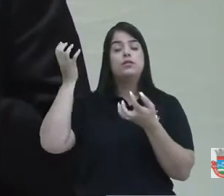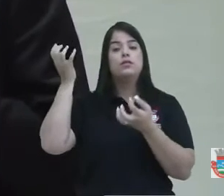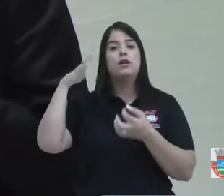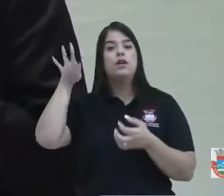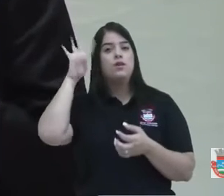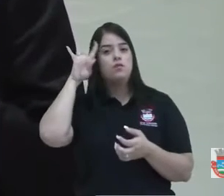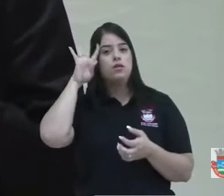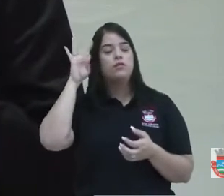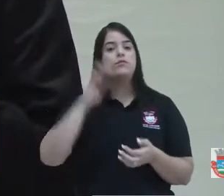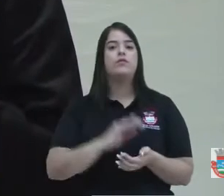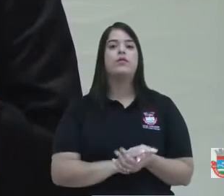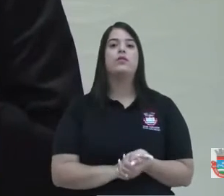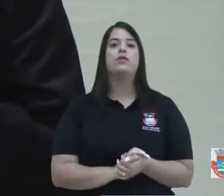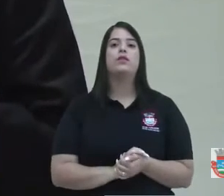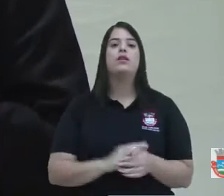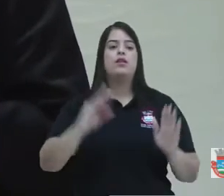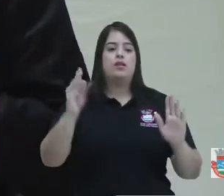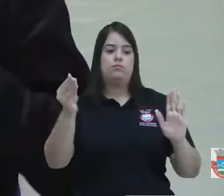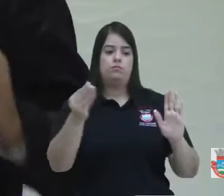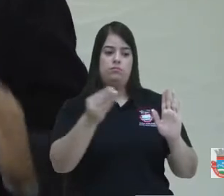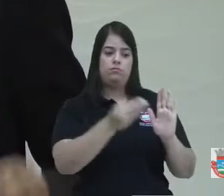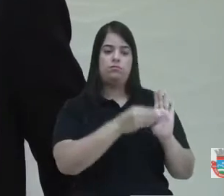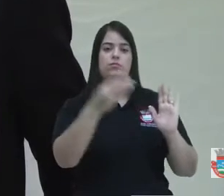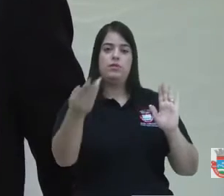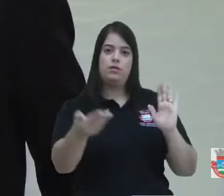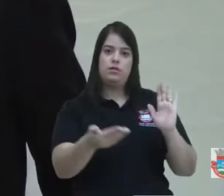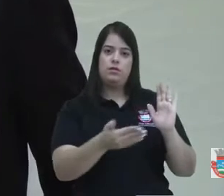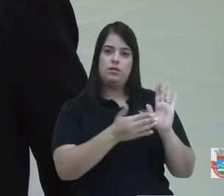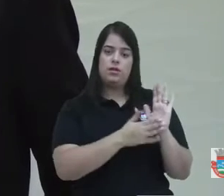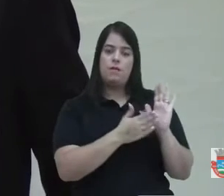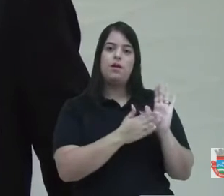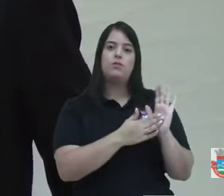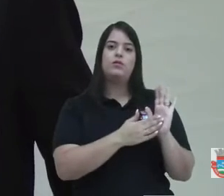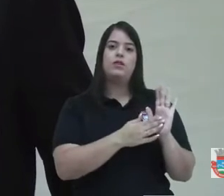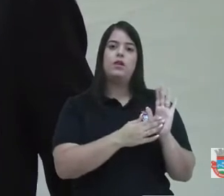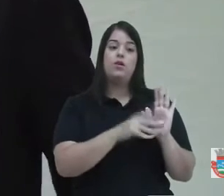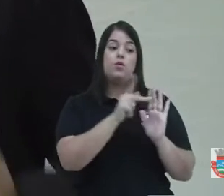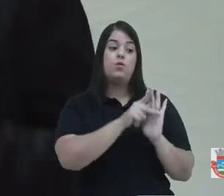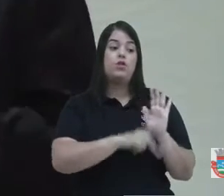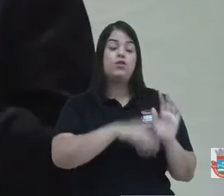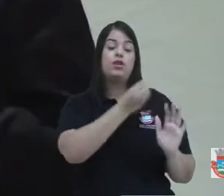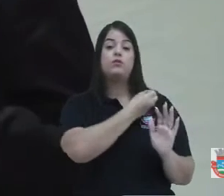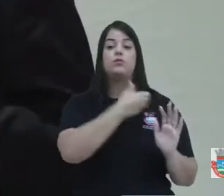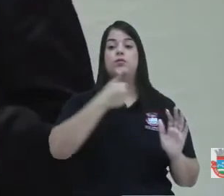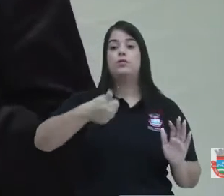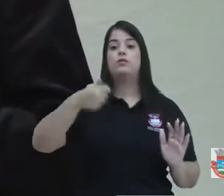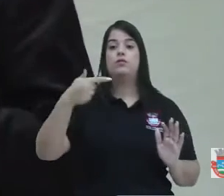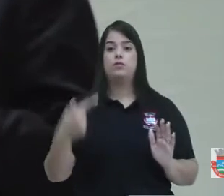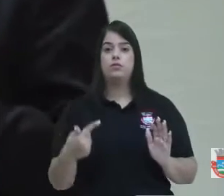quarta-feira estará aqui na pauta esse projeto de número 12 para ser votado.